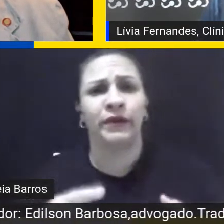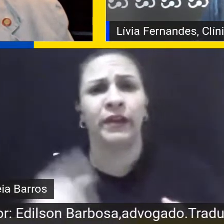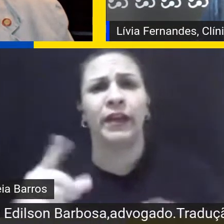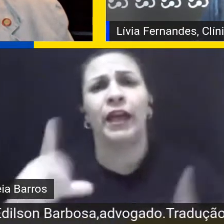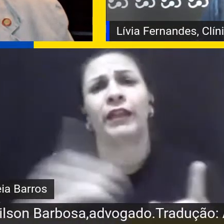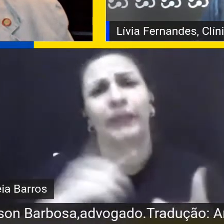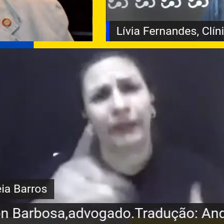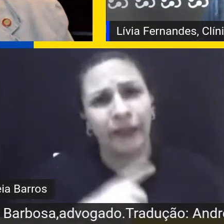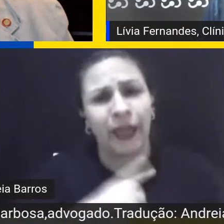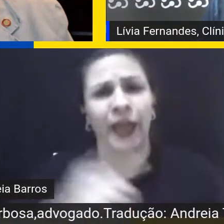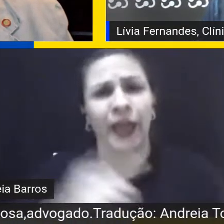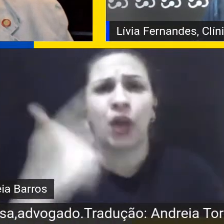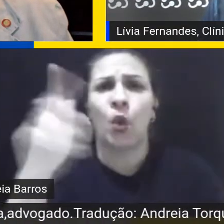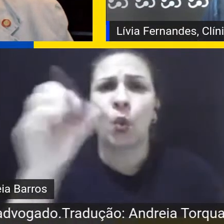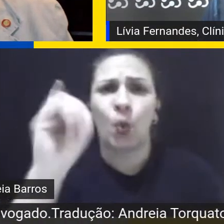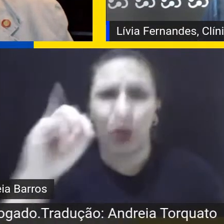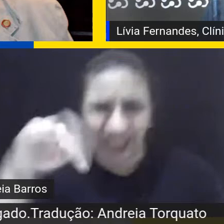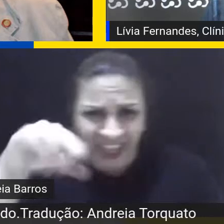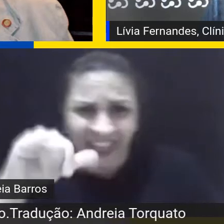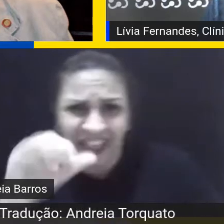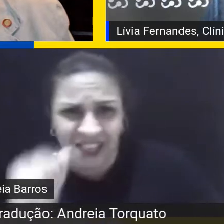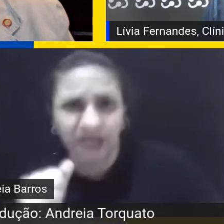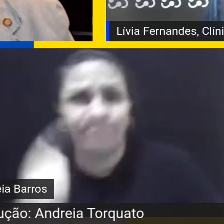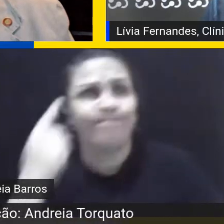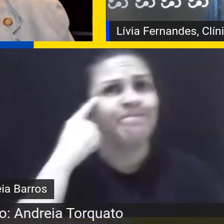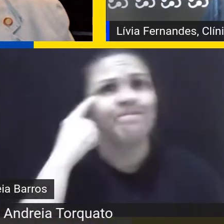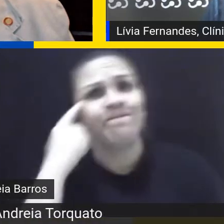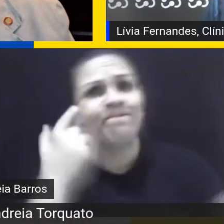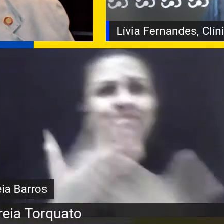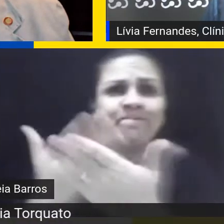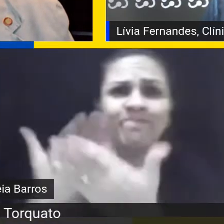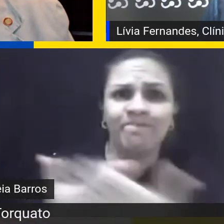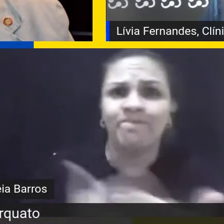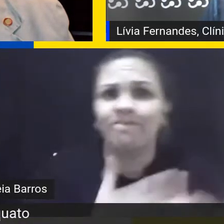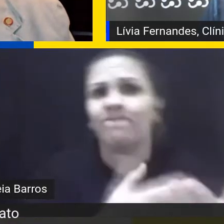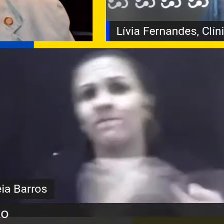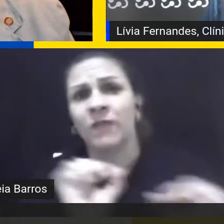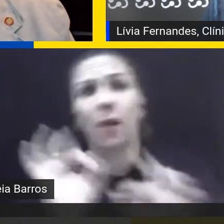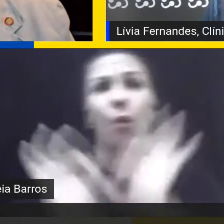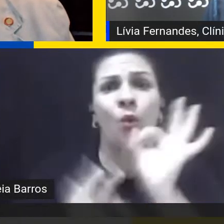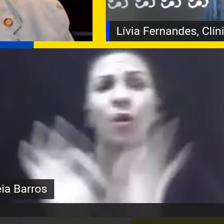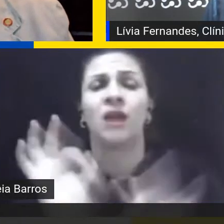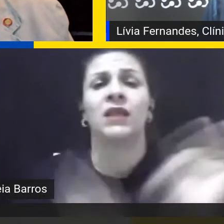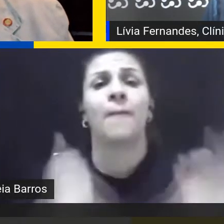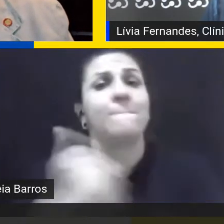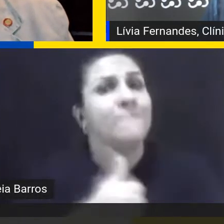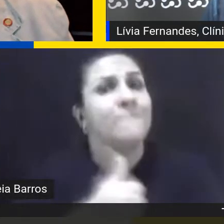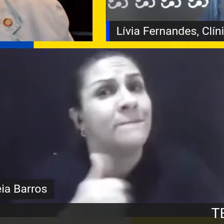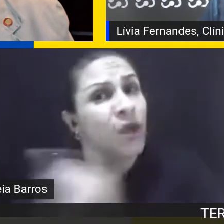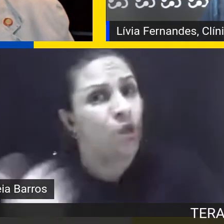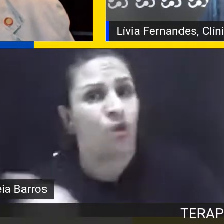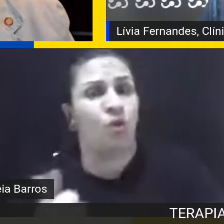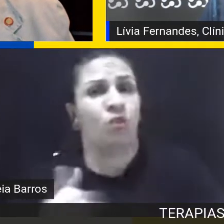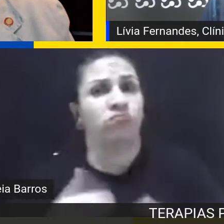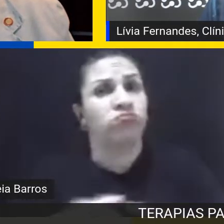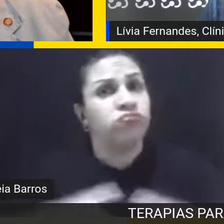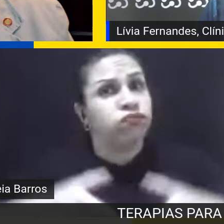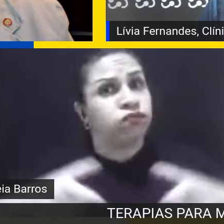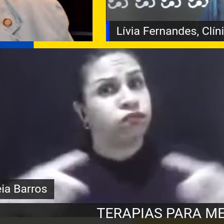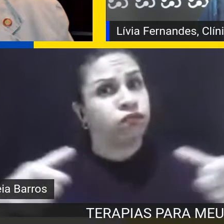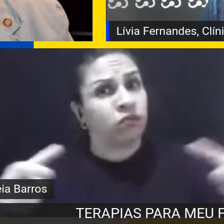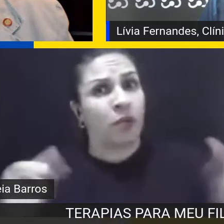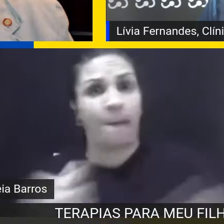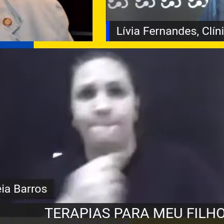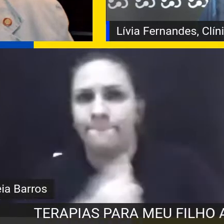Então, a gente está se estudando, estruturando cada vez melhor para que a gente faça essa expansão de forma mais adequada,